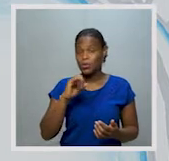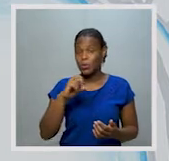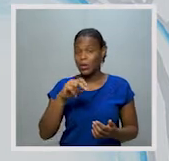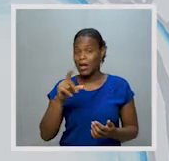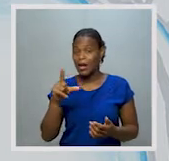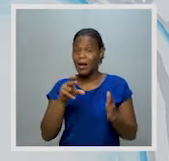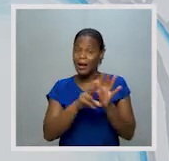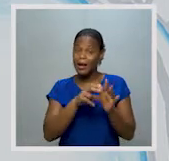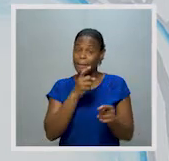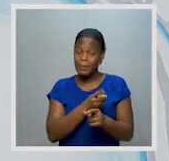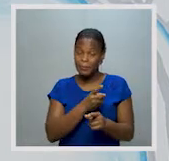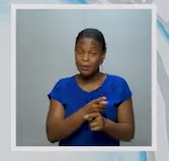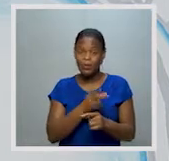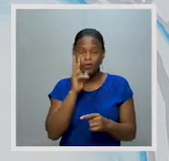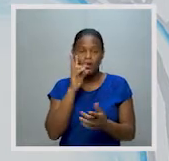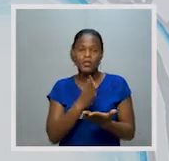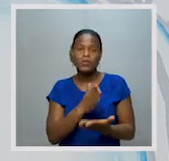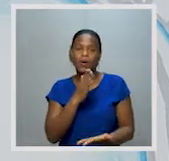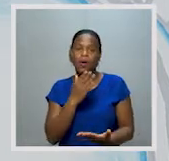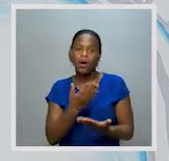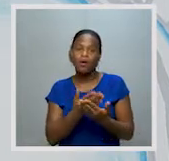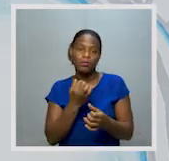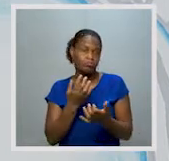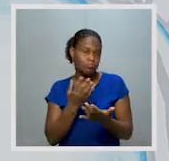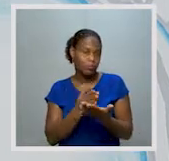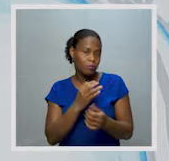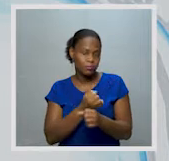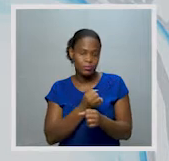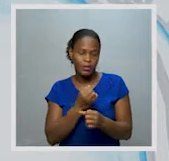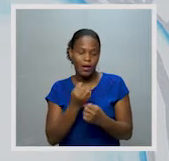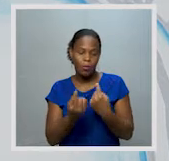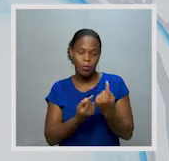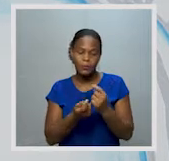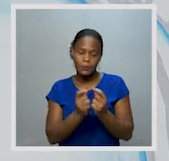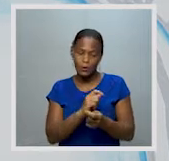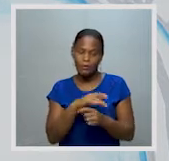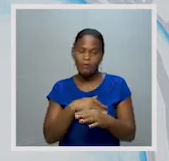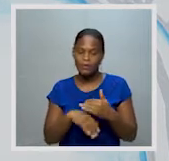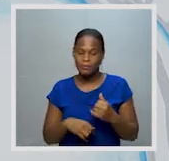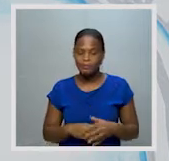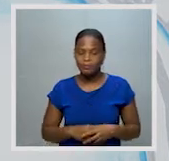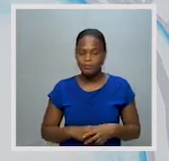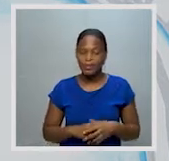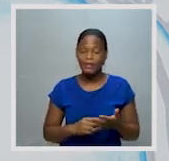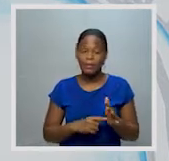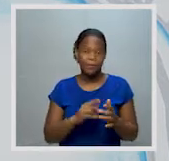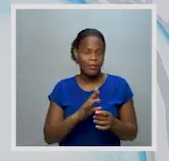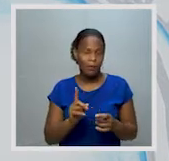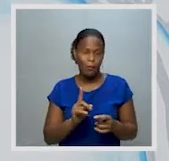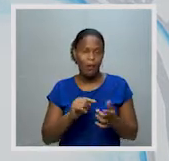mesma, você reparou que apenas demos ao trabalho de fazer algumas alterações. Em vez de a